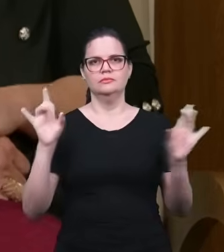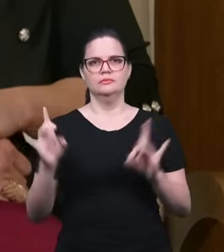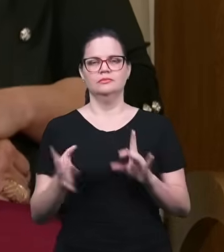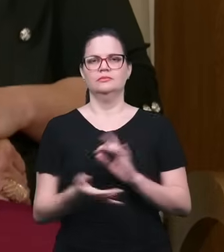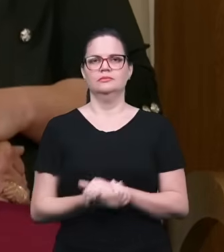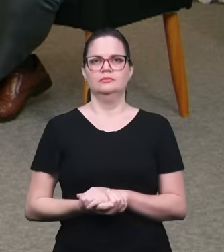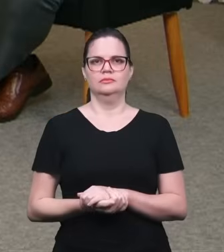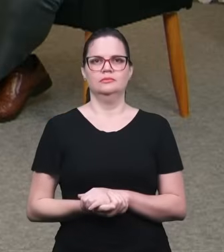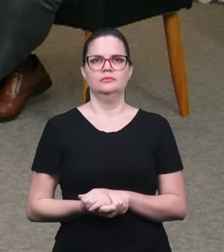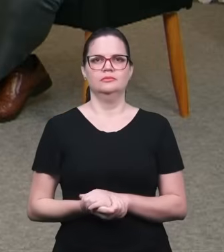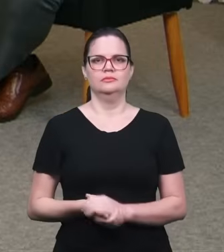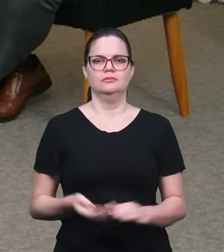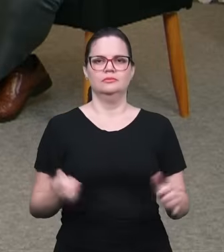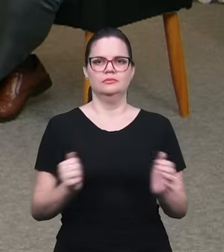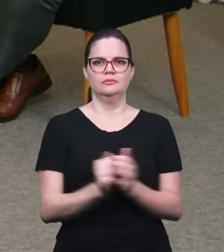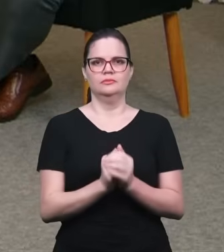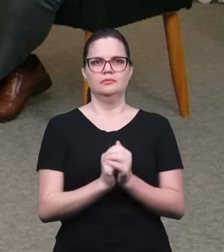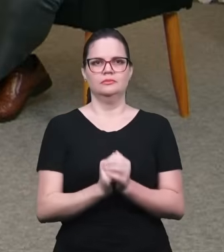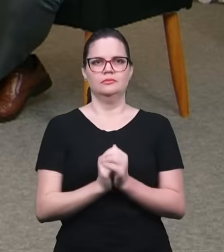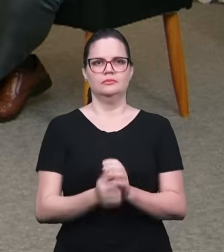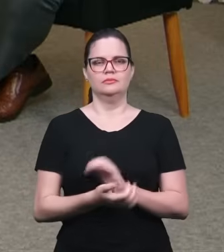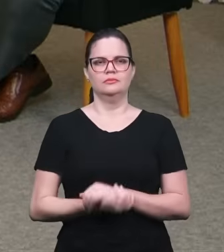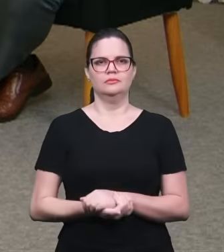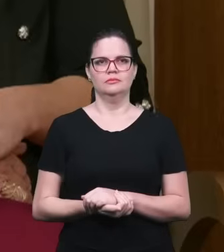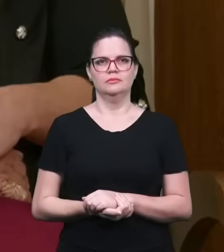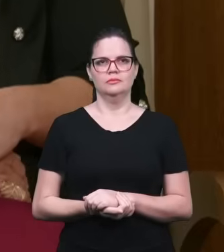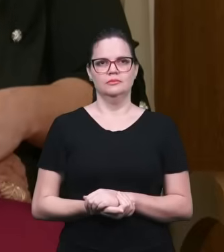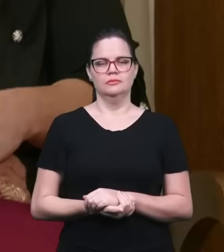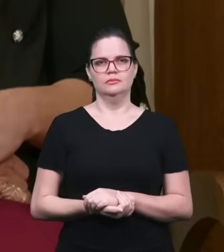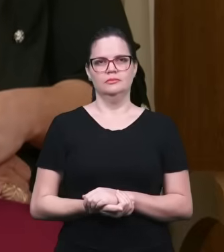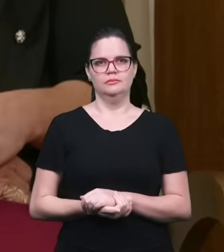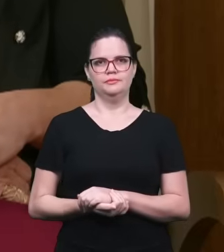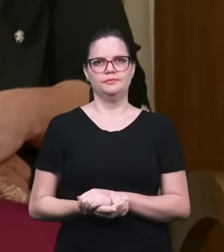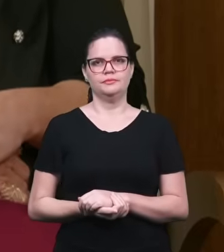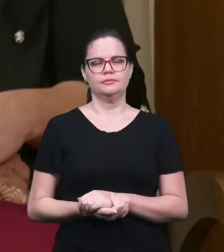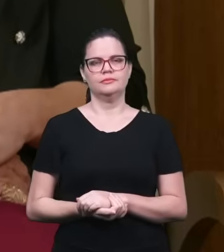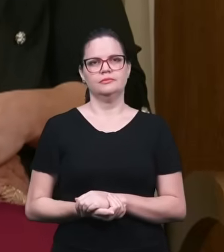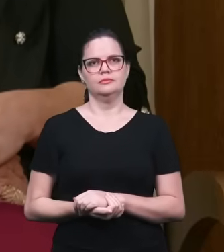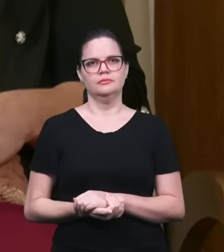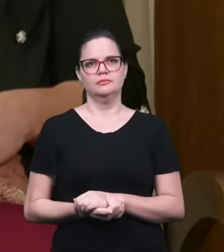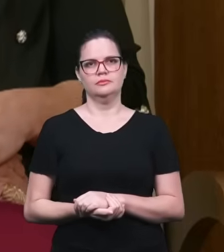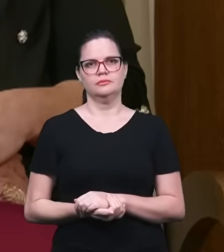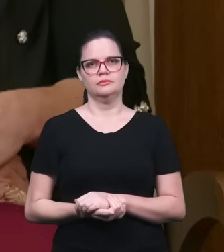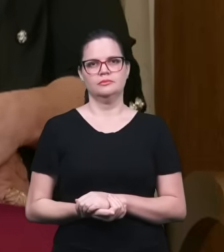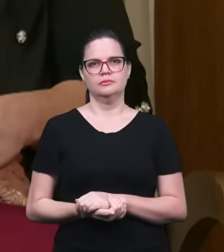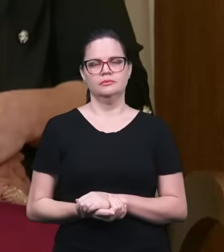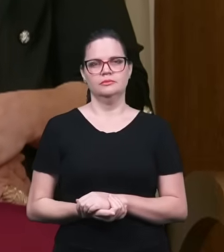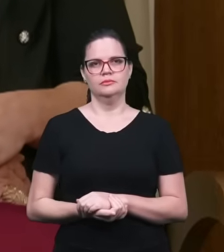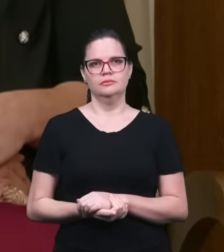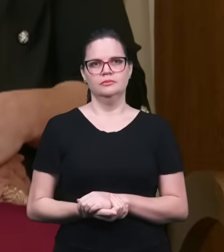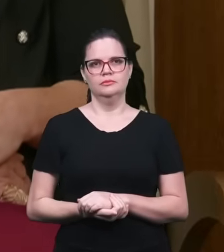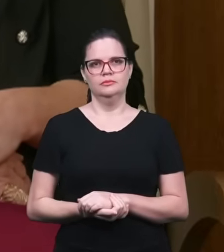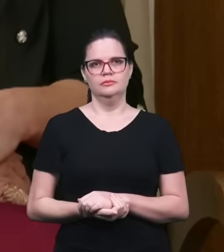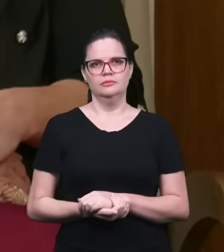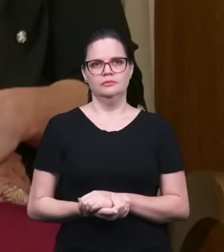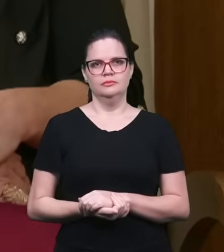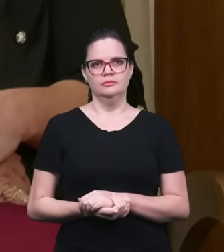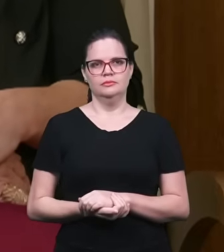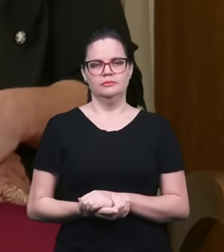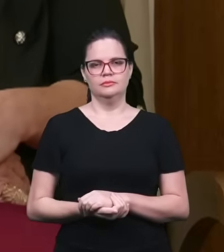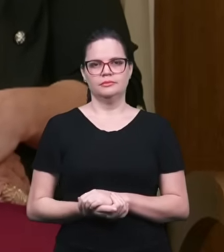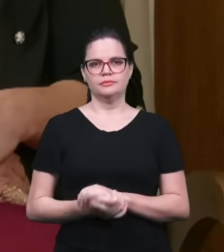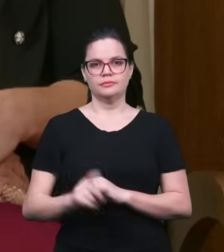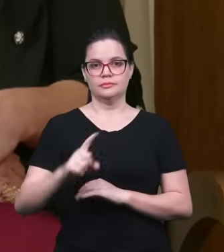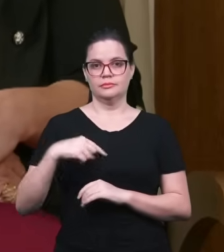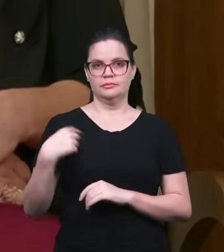Amém. Glória a Deus. Glória a Jesus. Nós, inclusive, quando estávamos fazendo